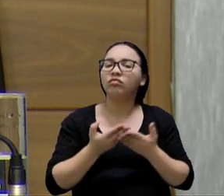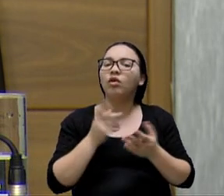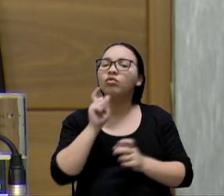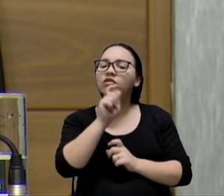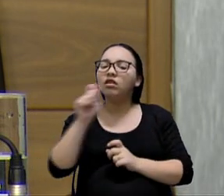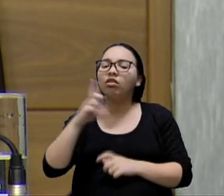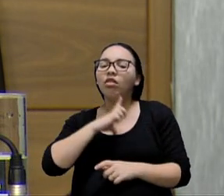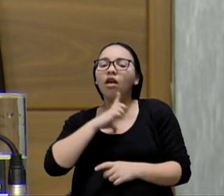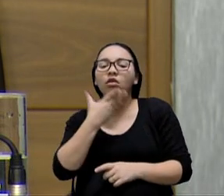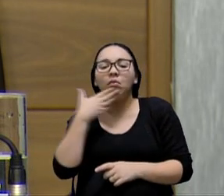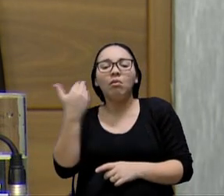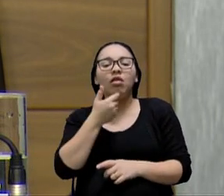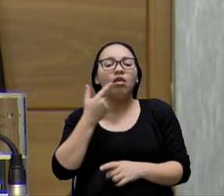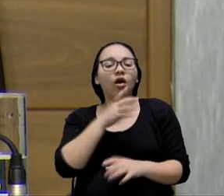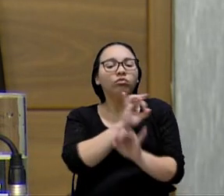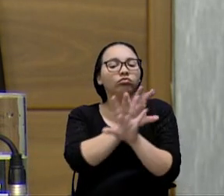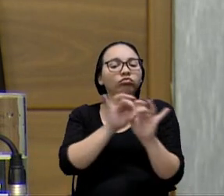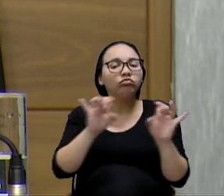nós,